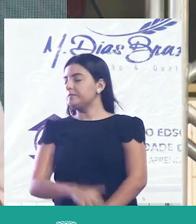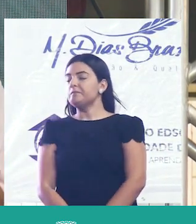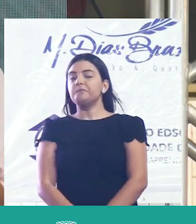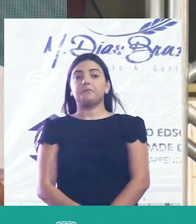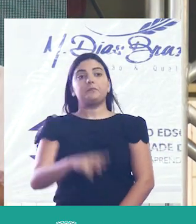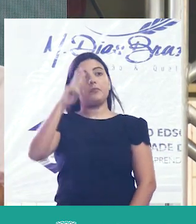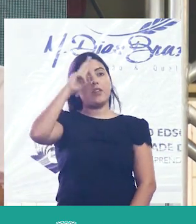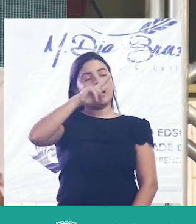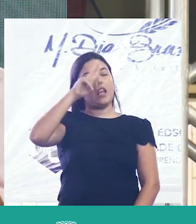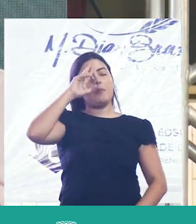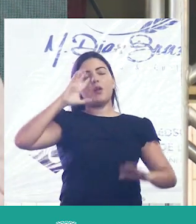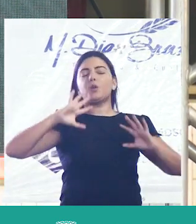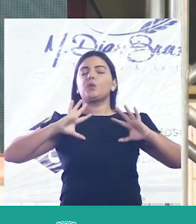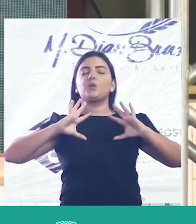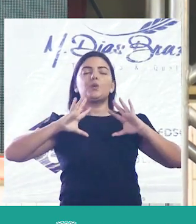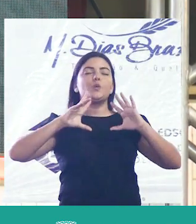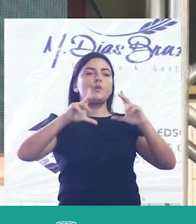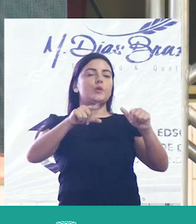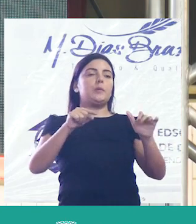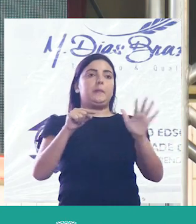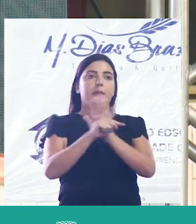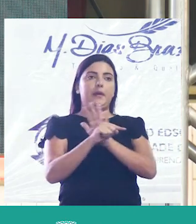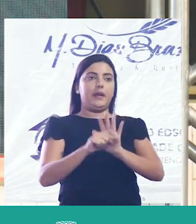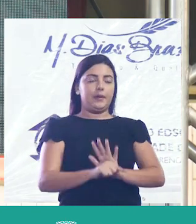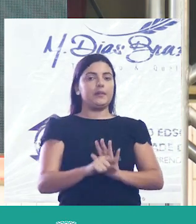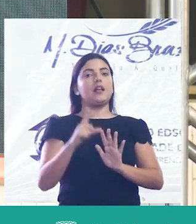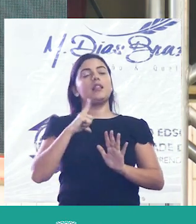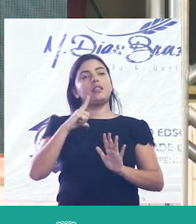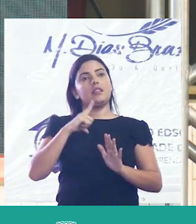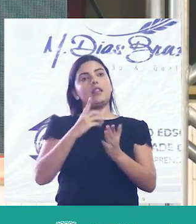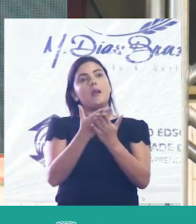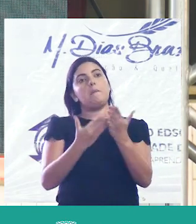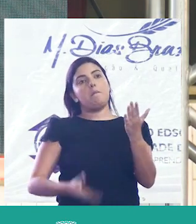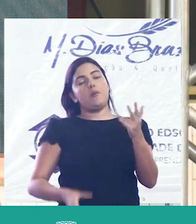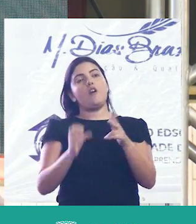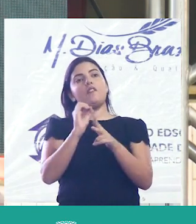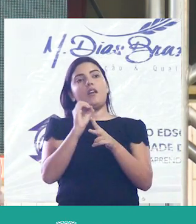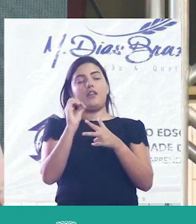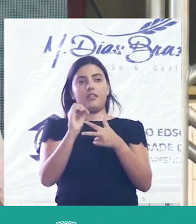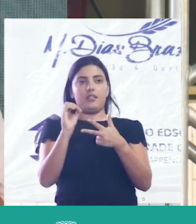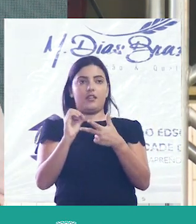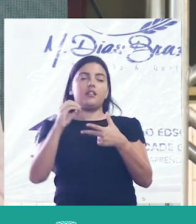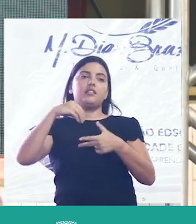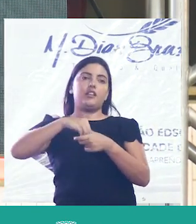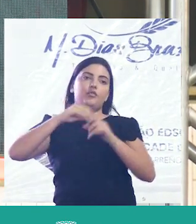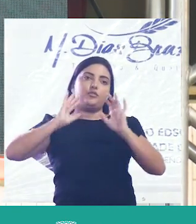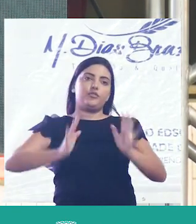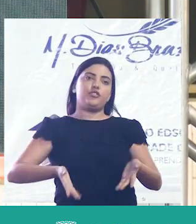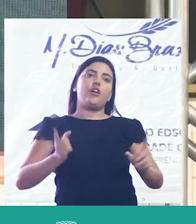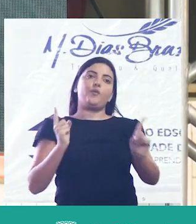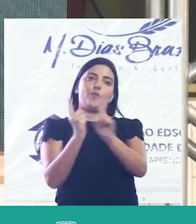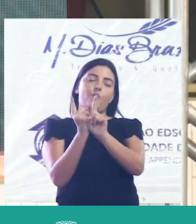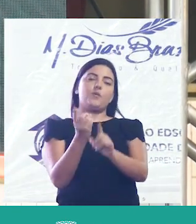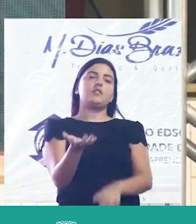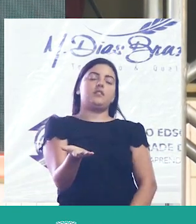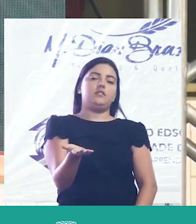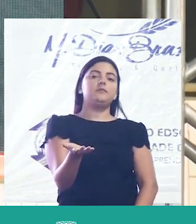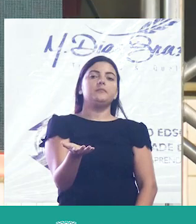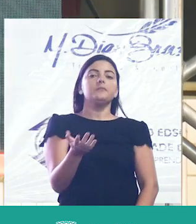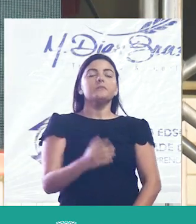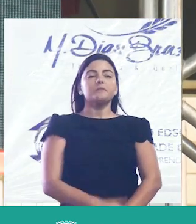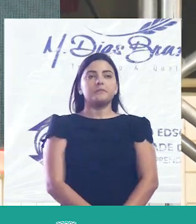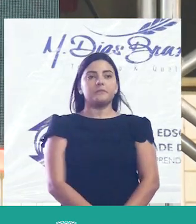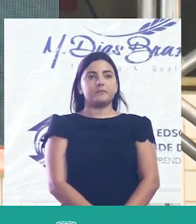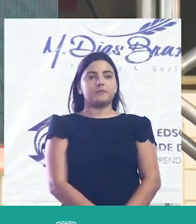Só lembrando que todas as questões que eu estou resolvendo são questões da prova do Enem. Portanto, é o que você vai encontrar na prova. Tá?